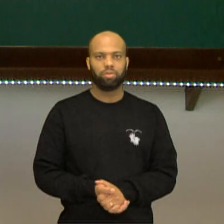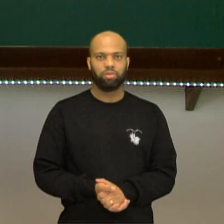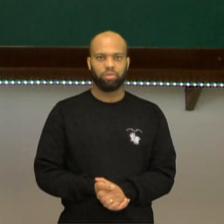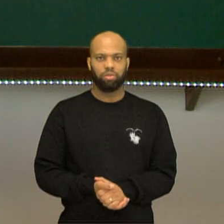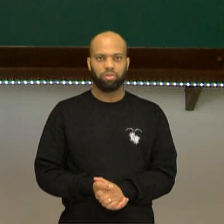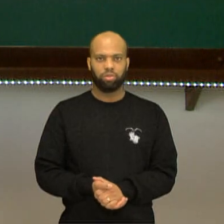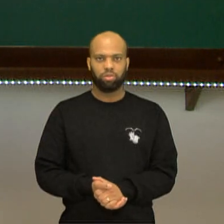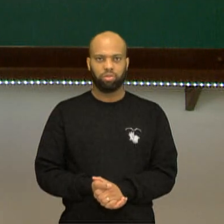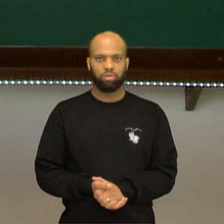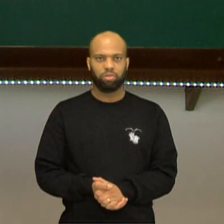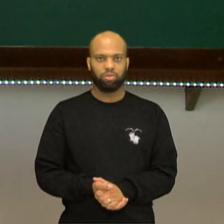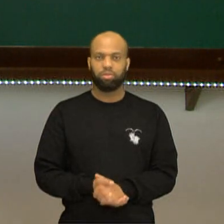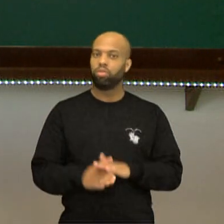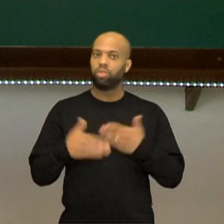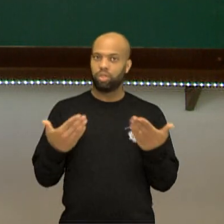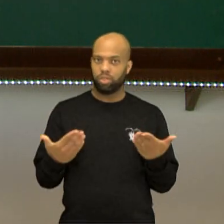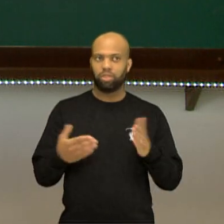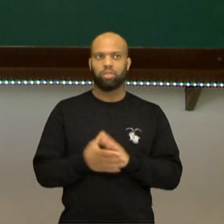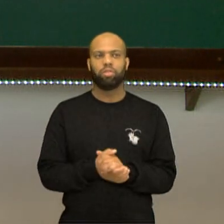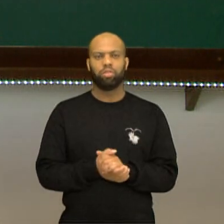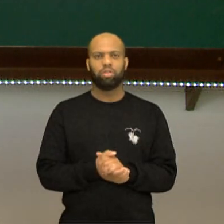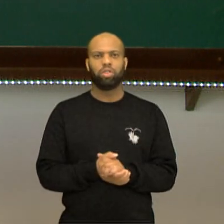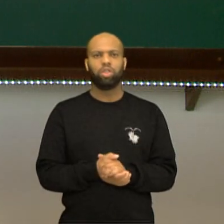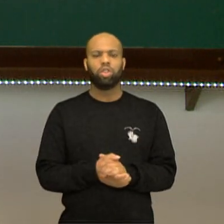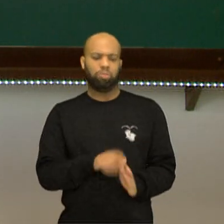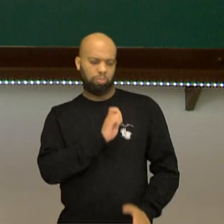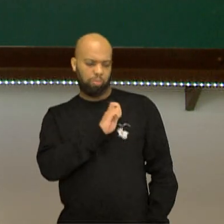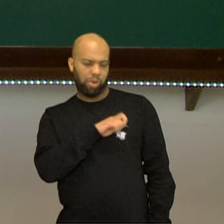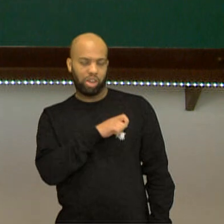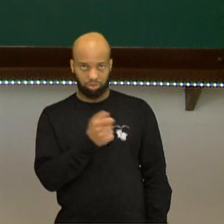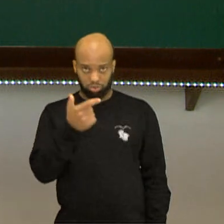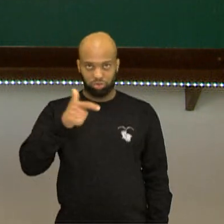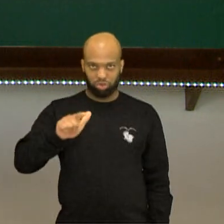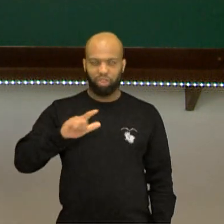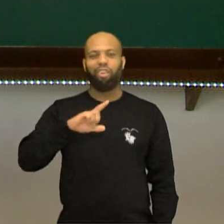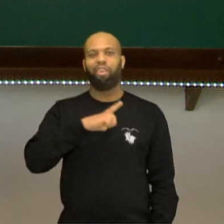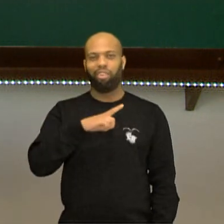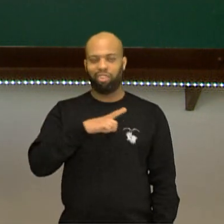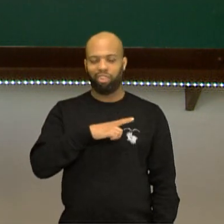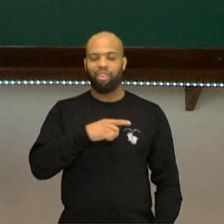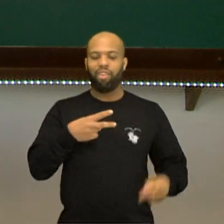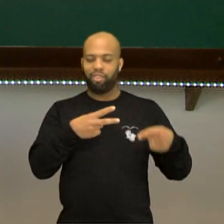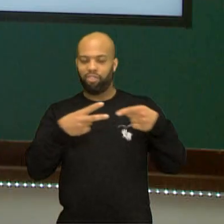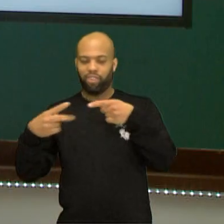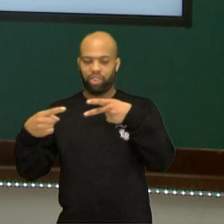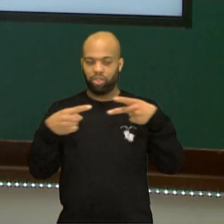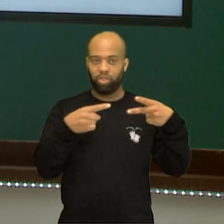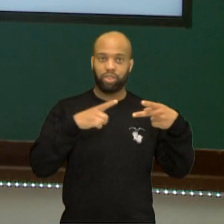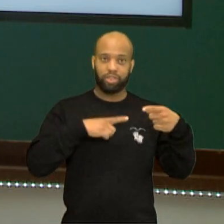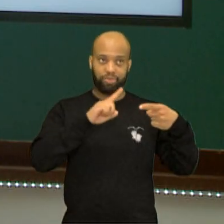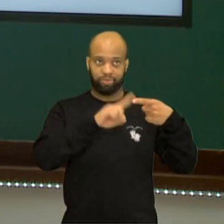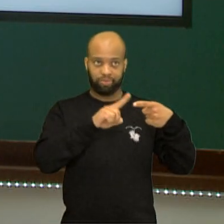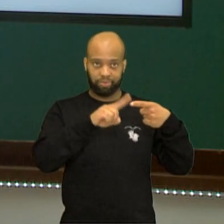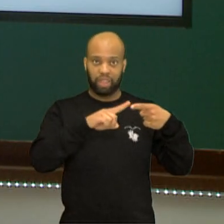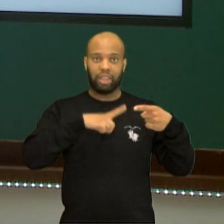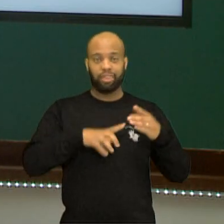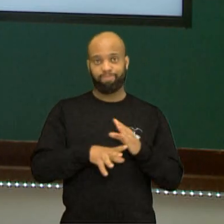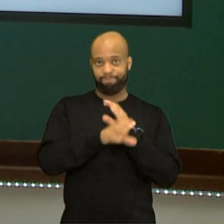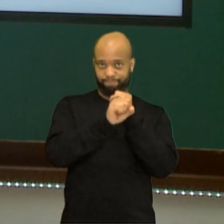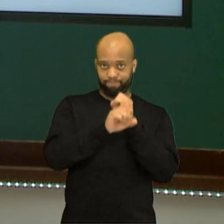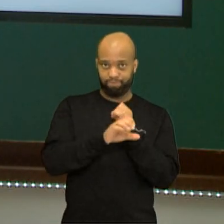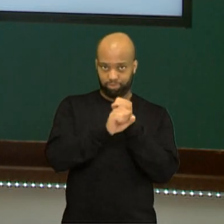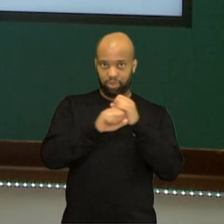E aí, meus queridos, não caíram de novo na pegadinha do vetor, cara? Lembre-se que vetor é definido por 3 coisinhas, hein? Módulo,